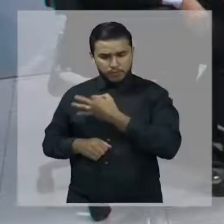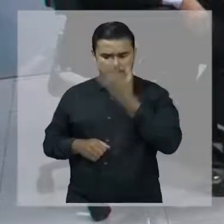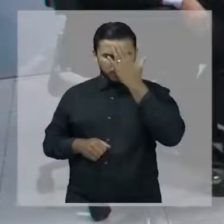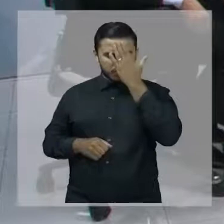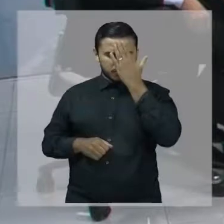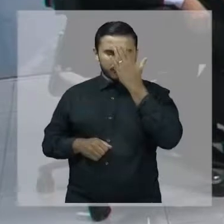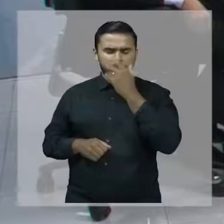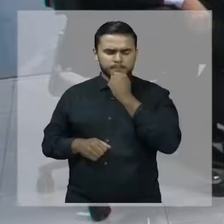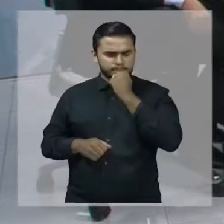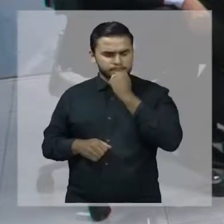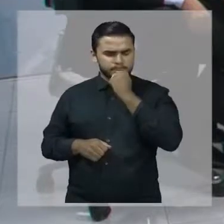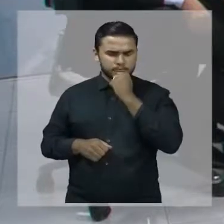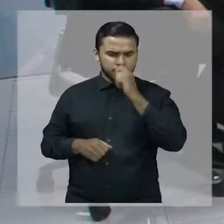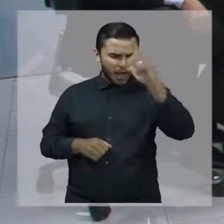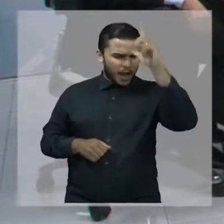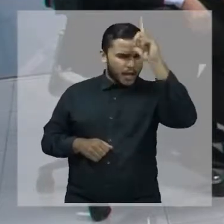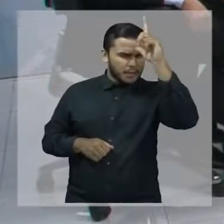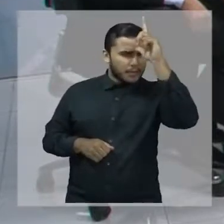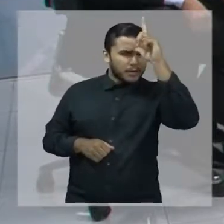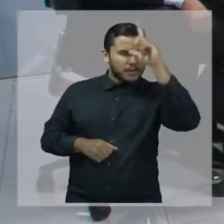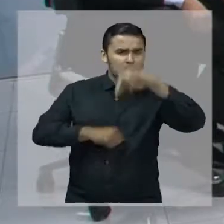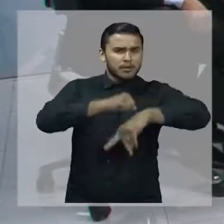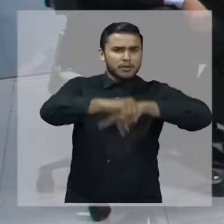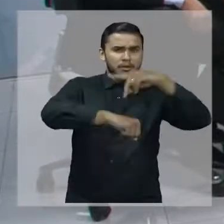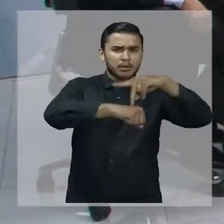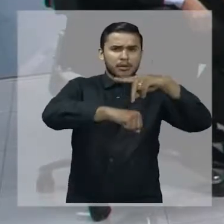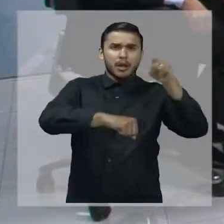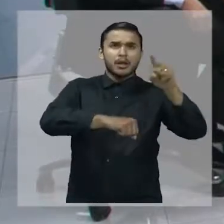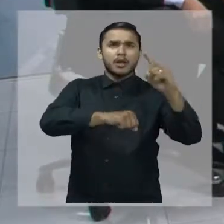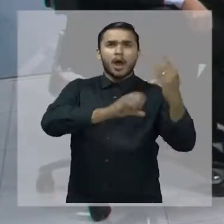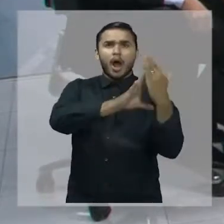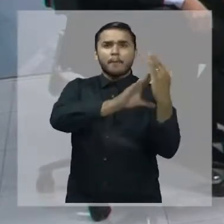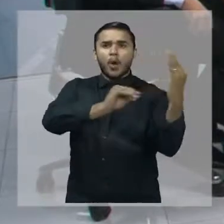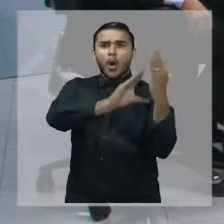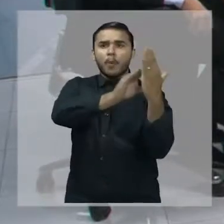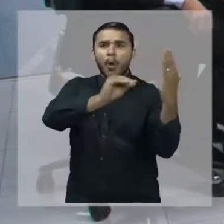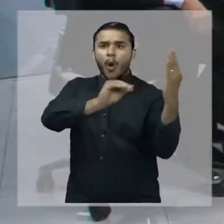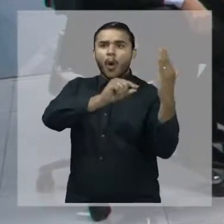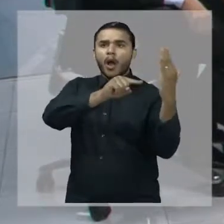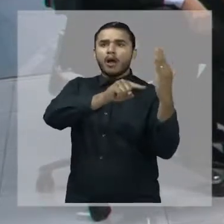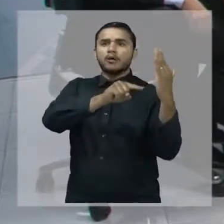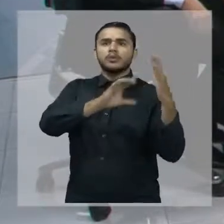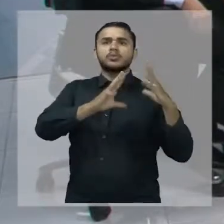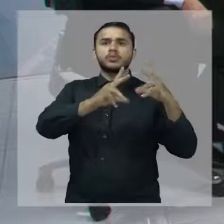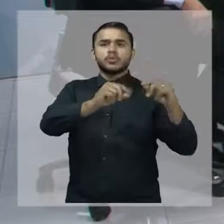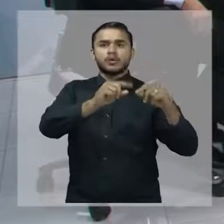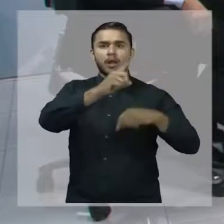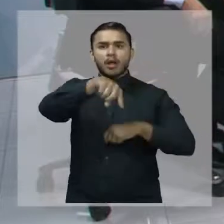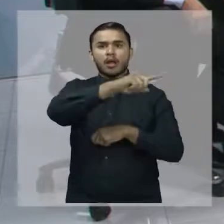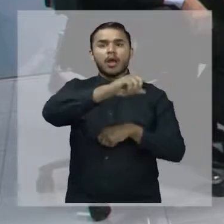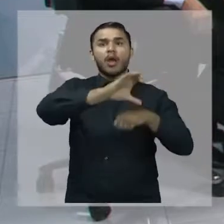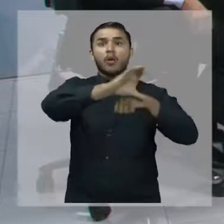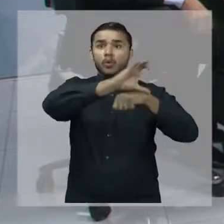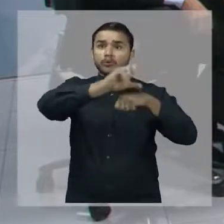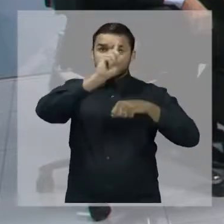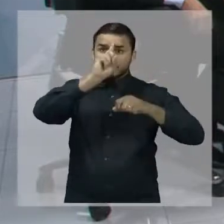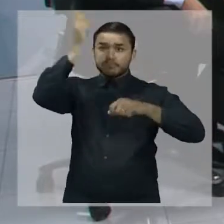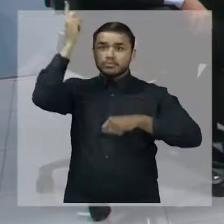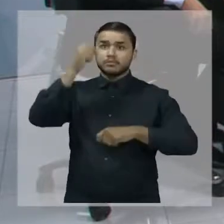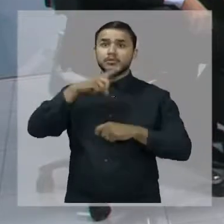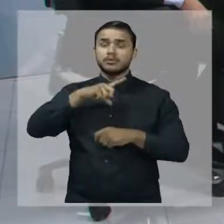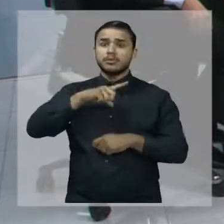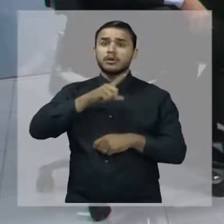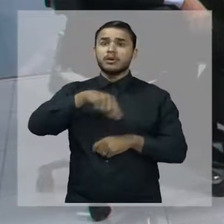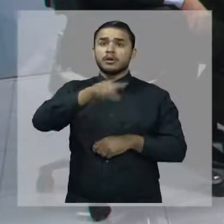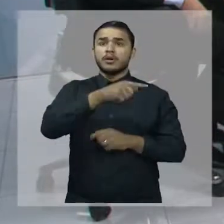sucesso do intervencionismo do Estado, ou seja, do financiamento público, da participação do Estado, ou seja, o Estado social. Depois